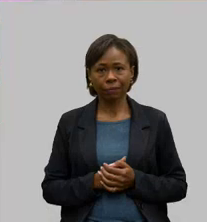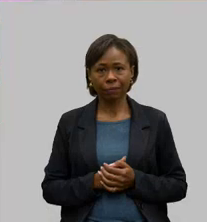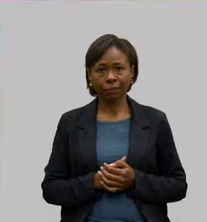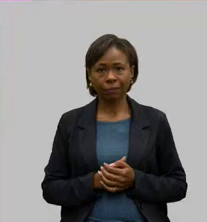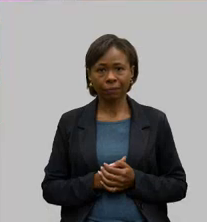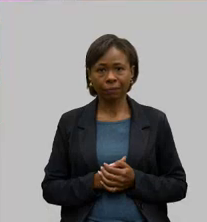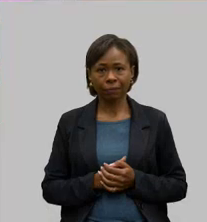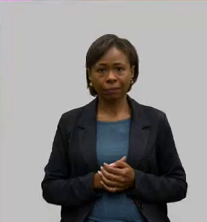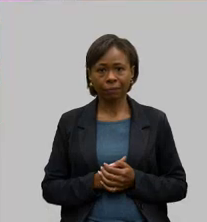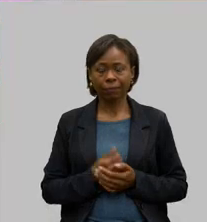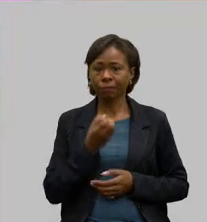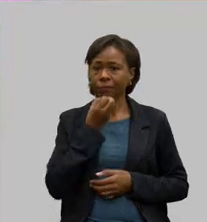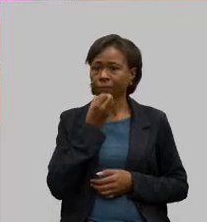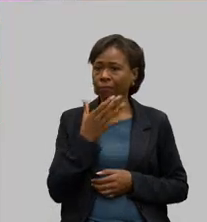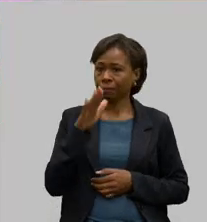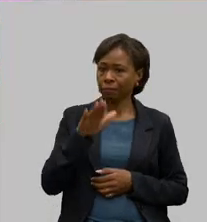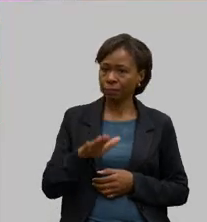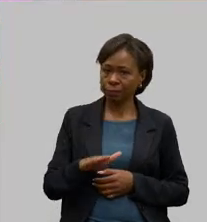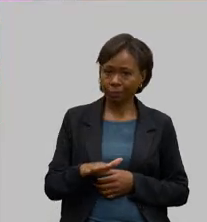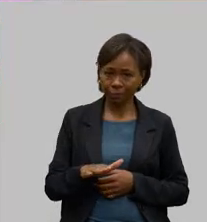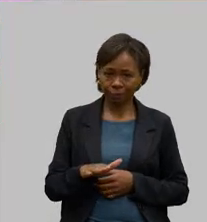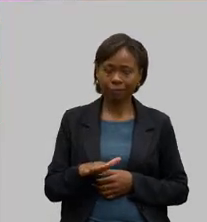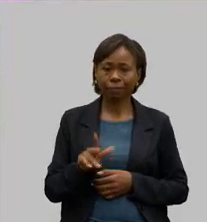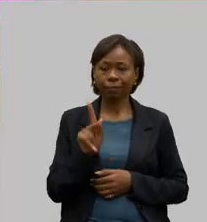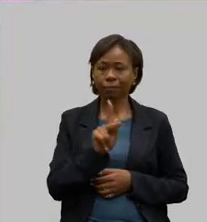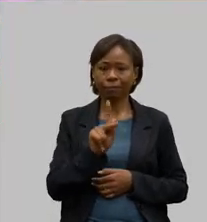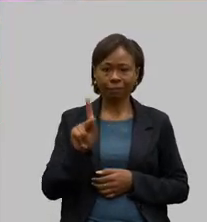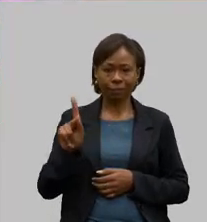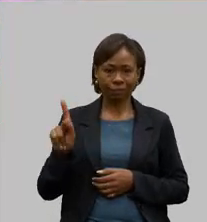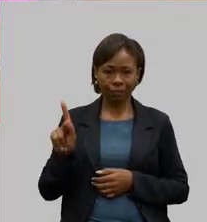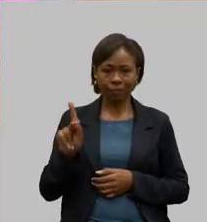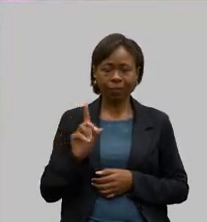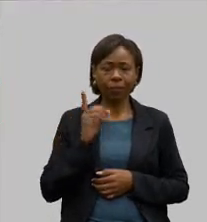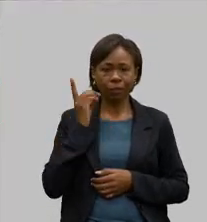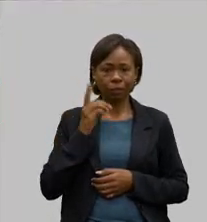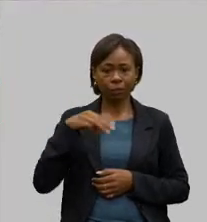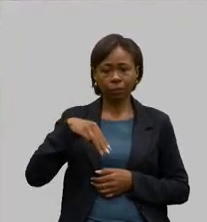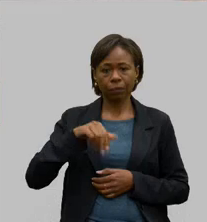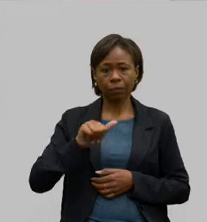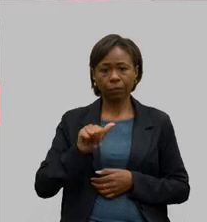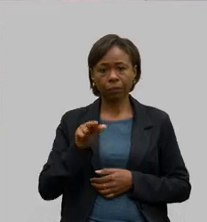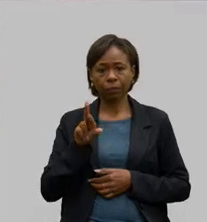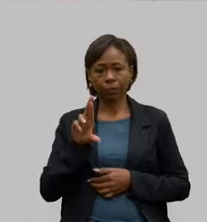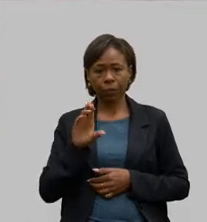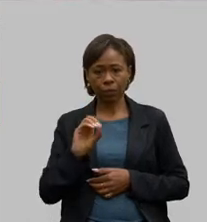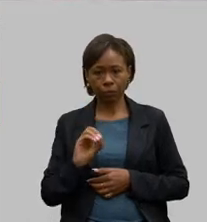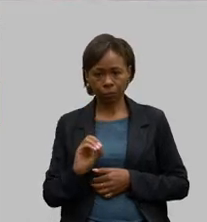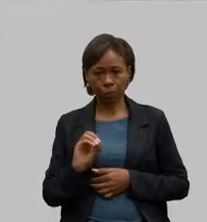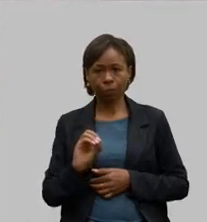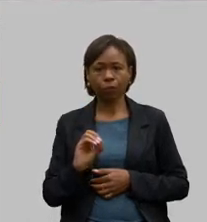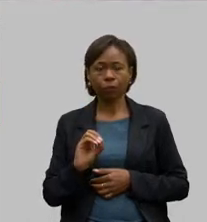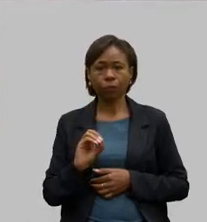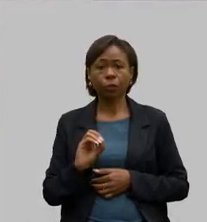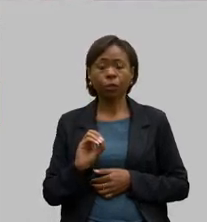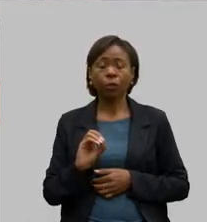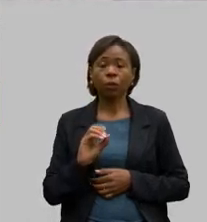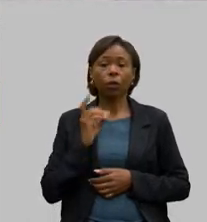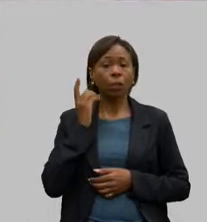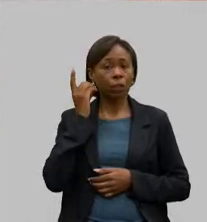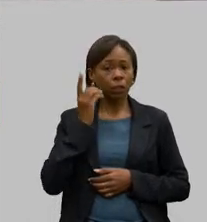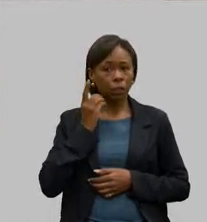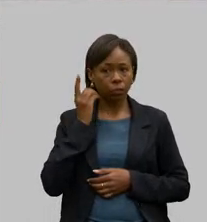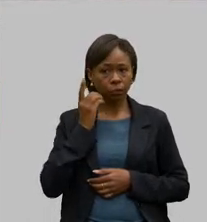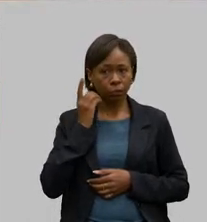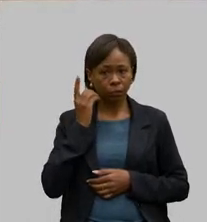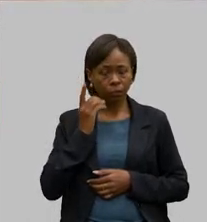bem boa tarde boa tarde Presidente Deputado mal Tramonte eh deputada